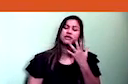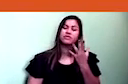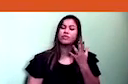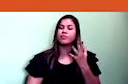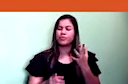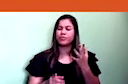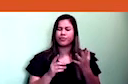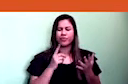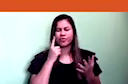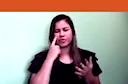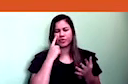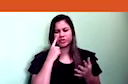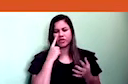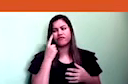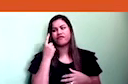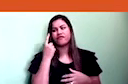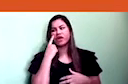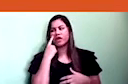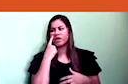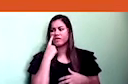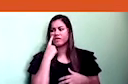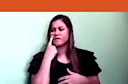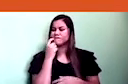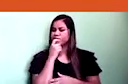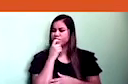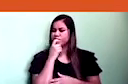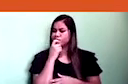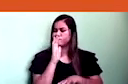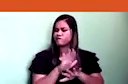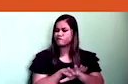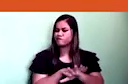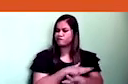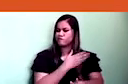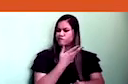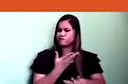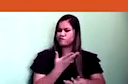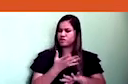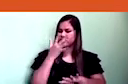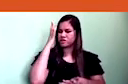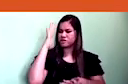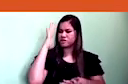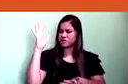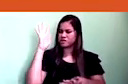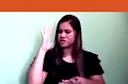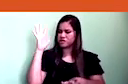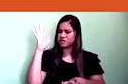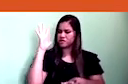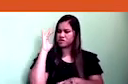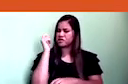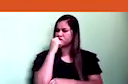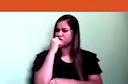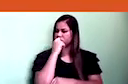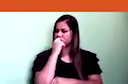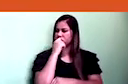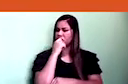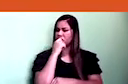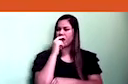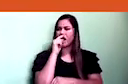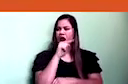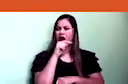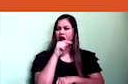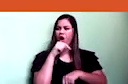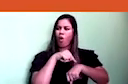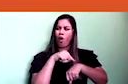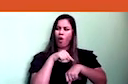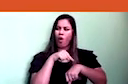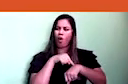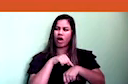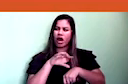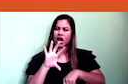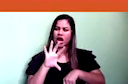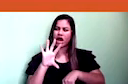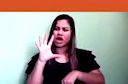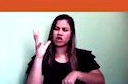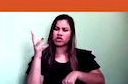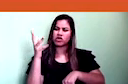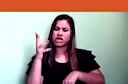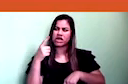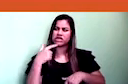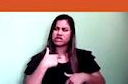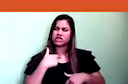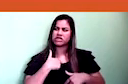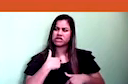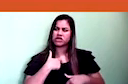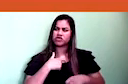revisite o seu dia e veja uma situação onde você realmente ficou transtornado ou emocionalmente abalado. E descreva essa